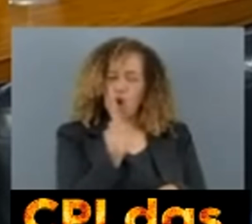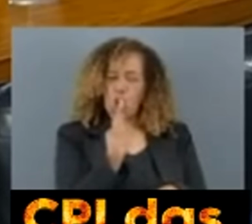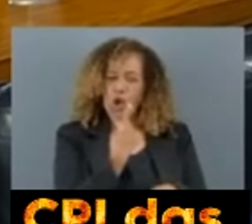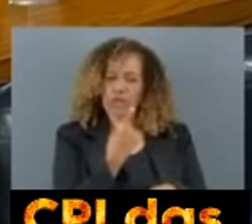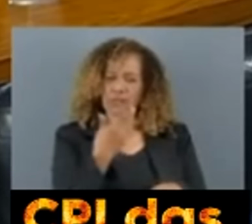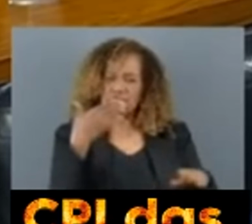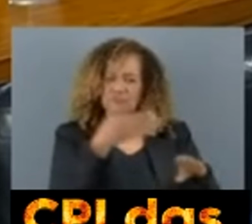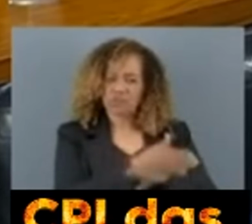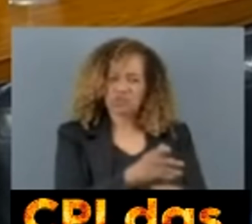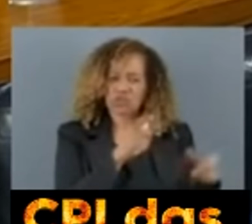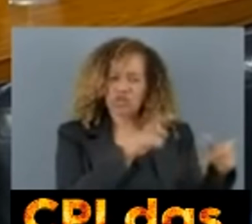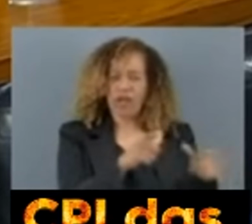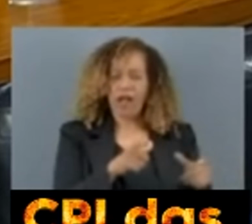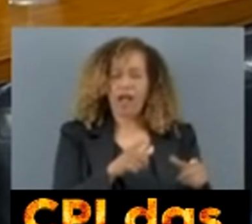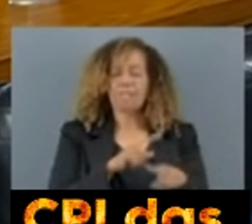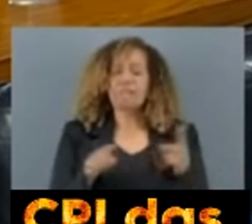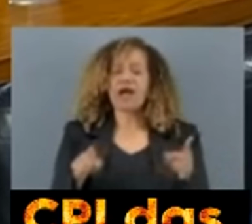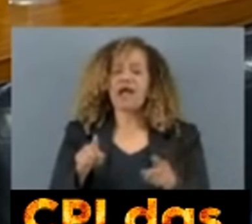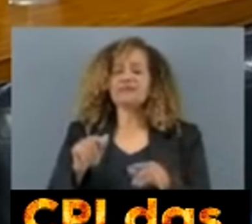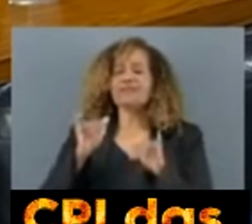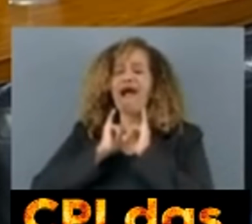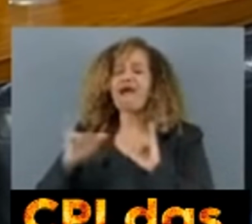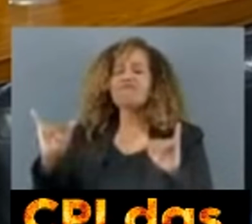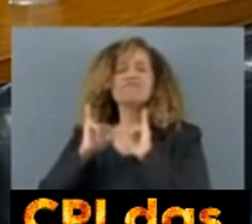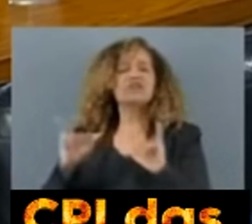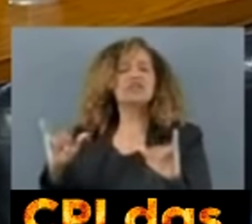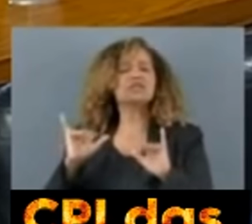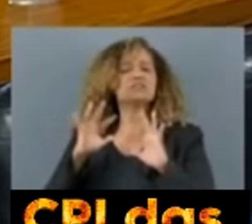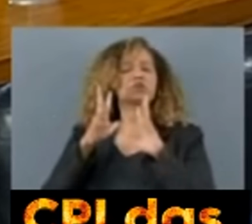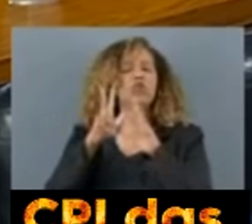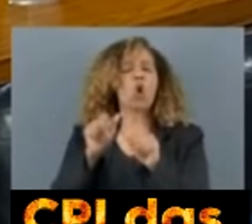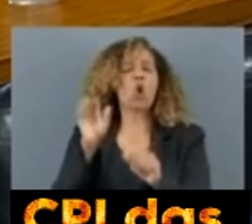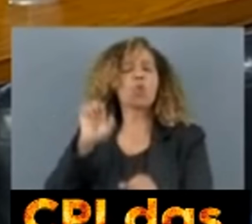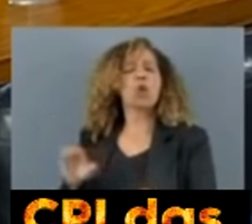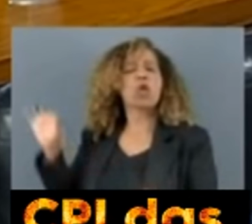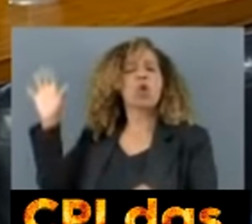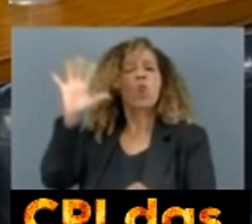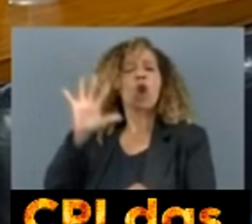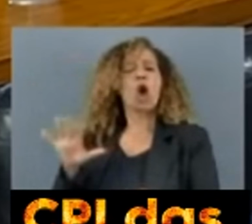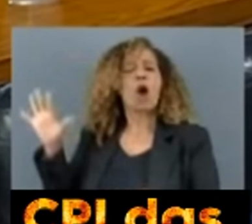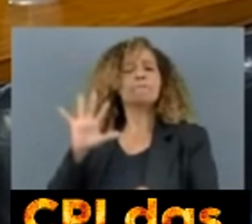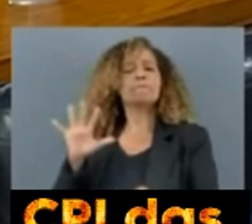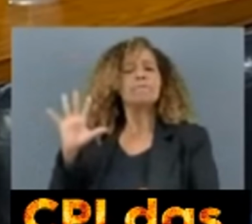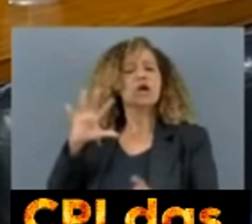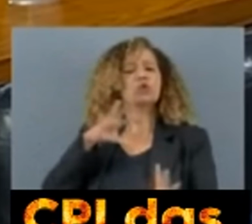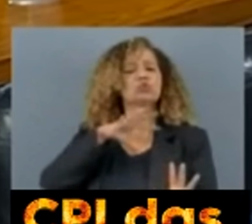avise a Europa, a todos os países no mundo,